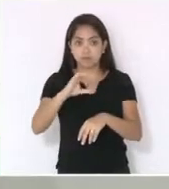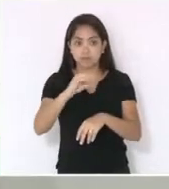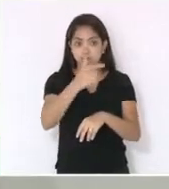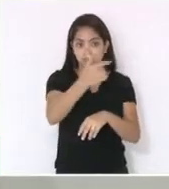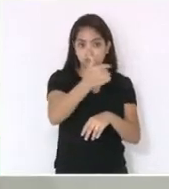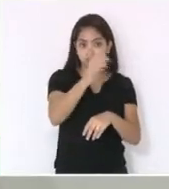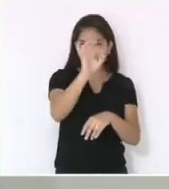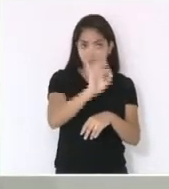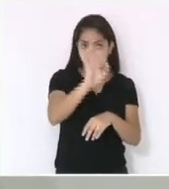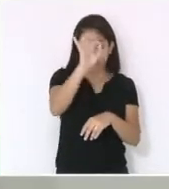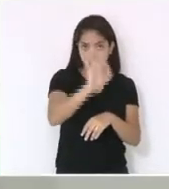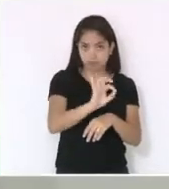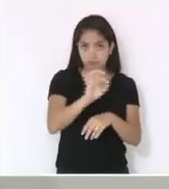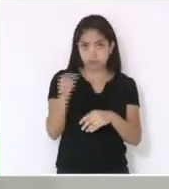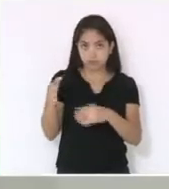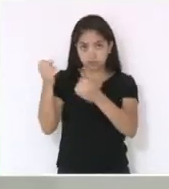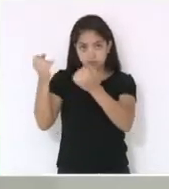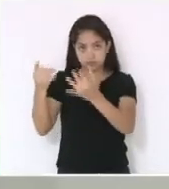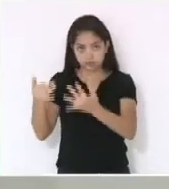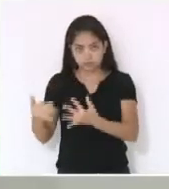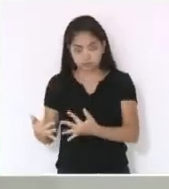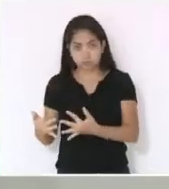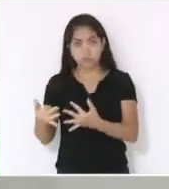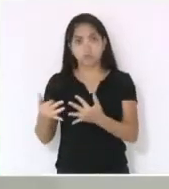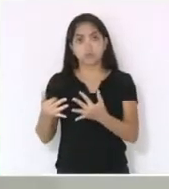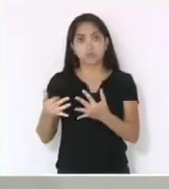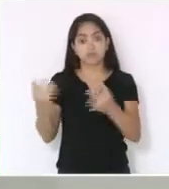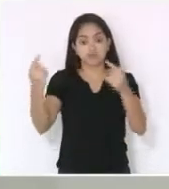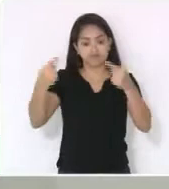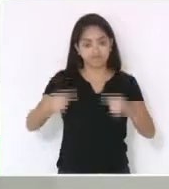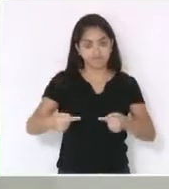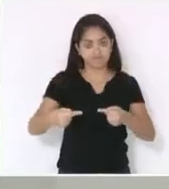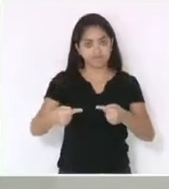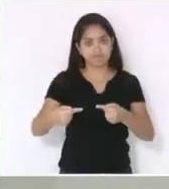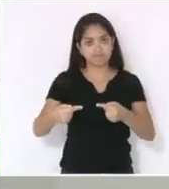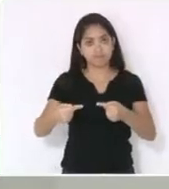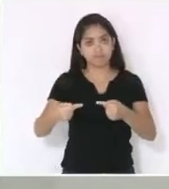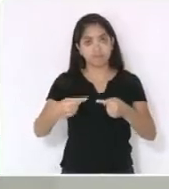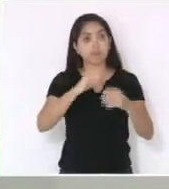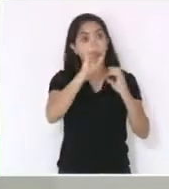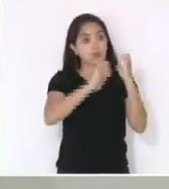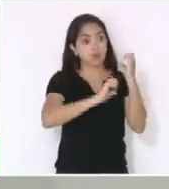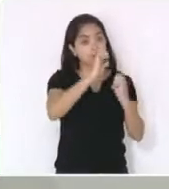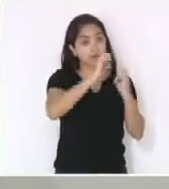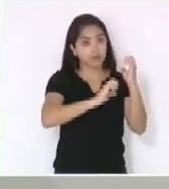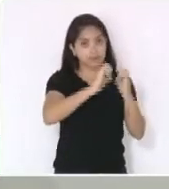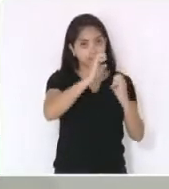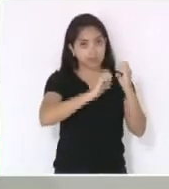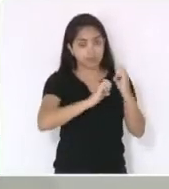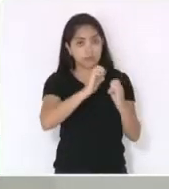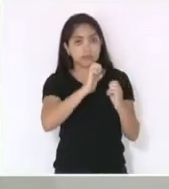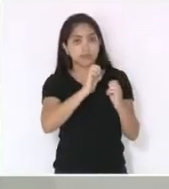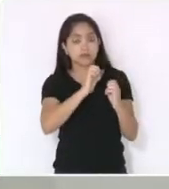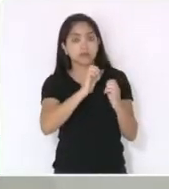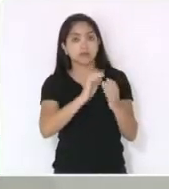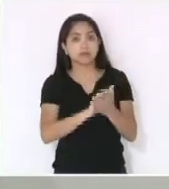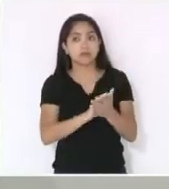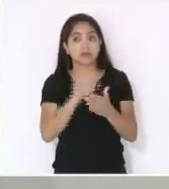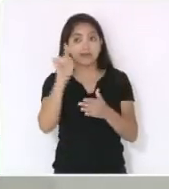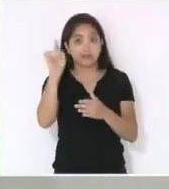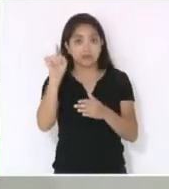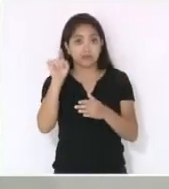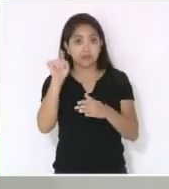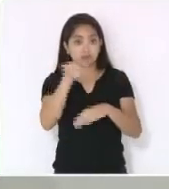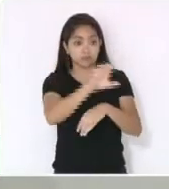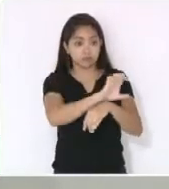deputado Milton, que você colocava, enquanto concorria justamente com a empresa advinda dos estados vizinhos